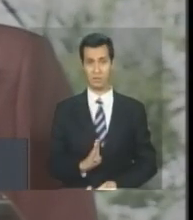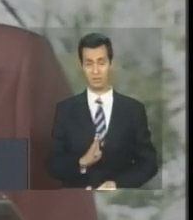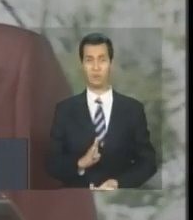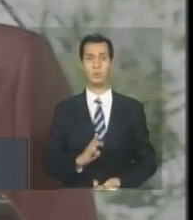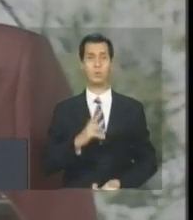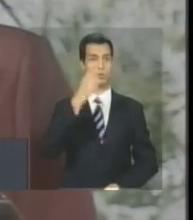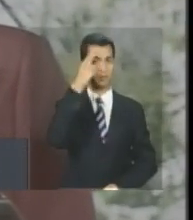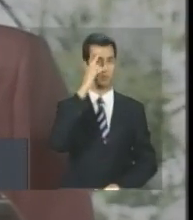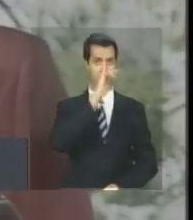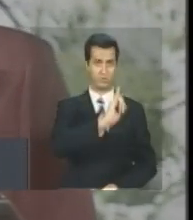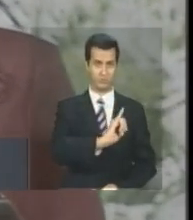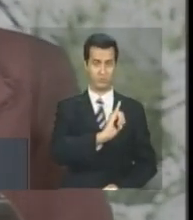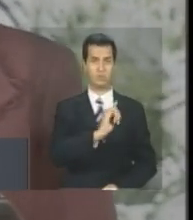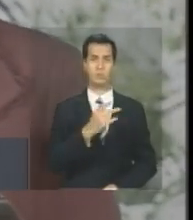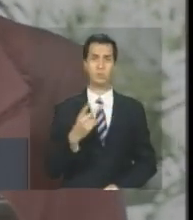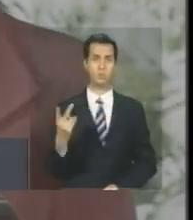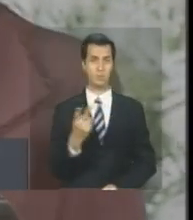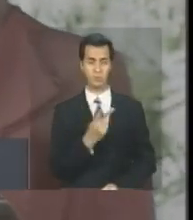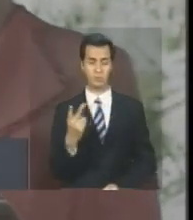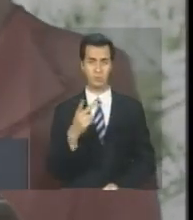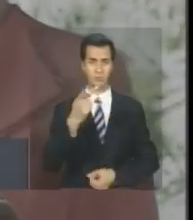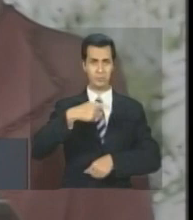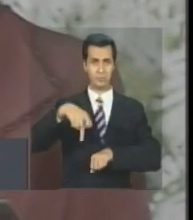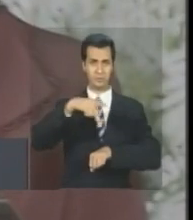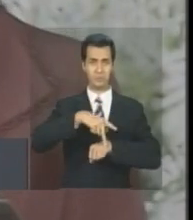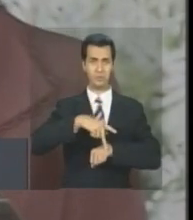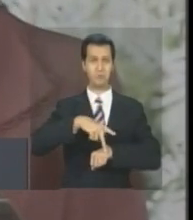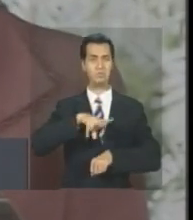que le Brésil et Haïti